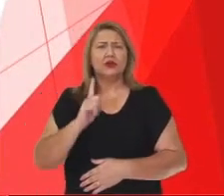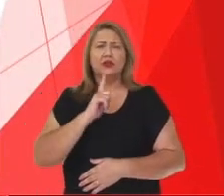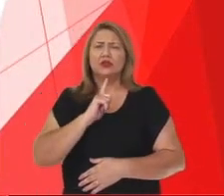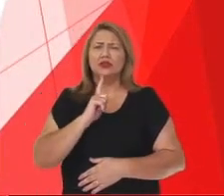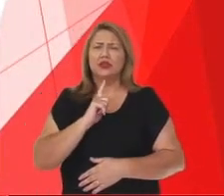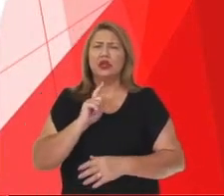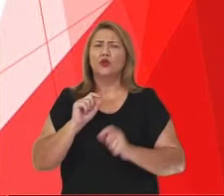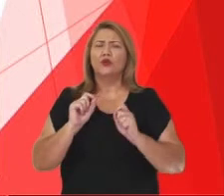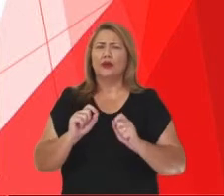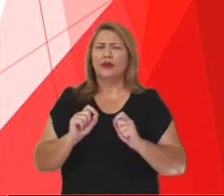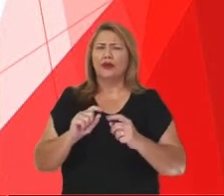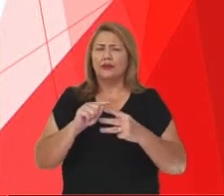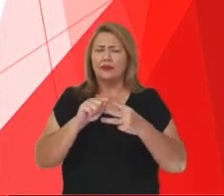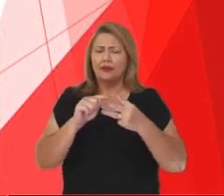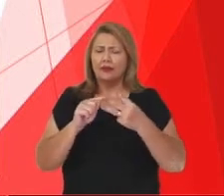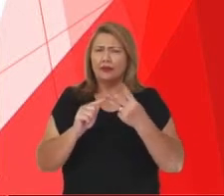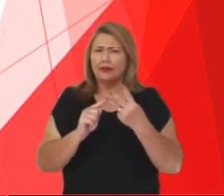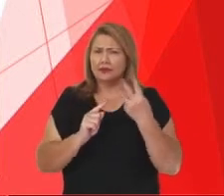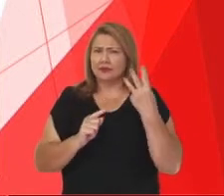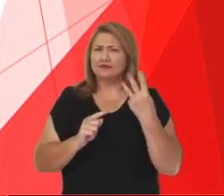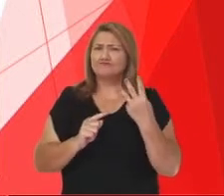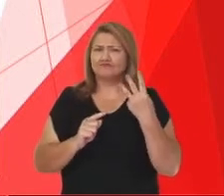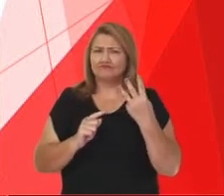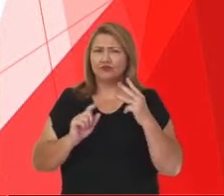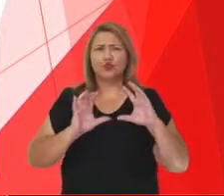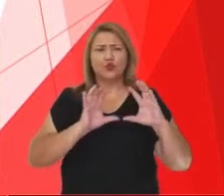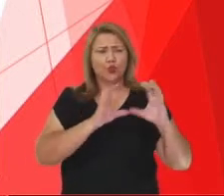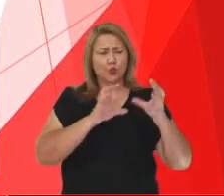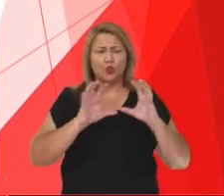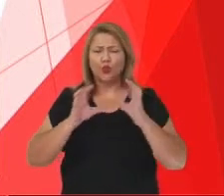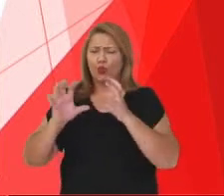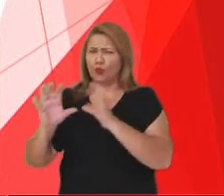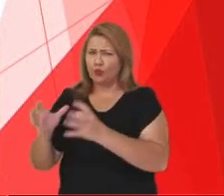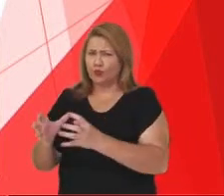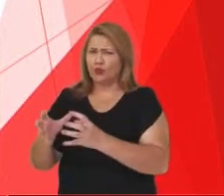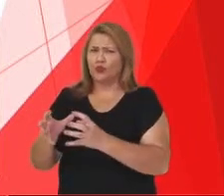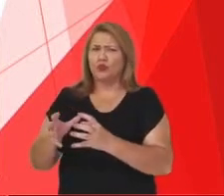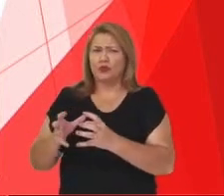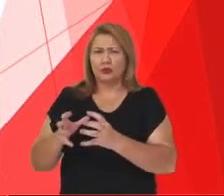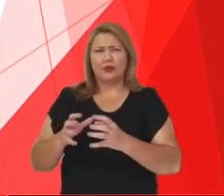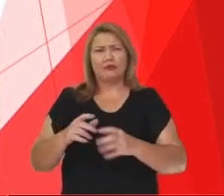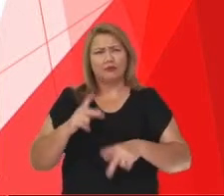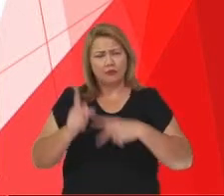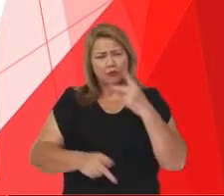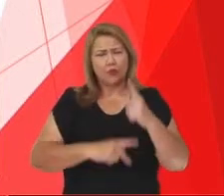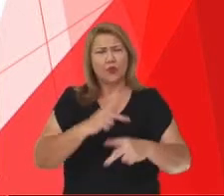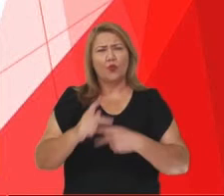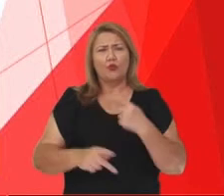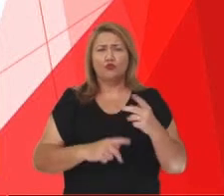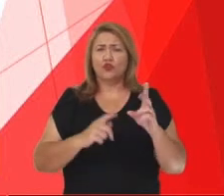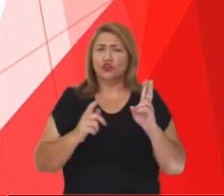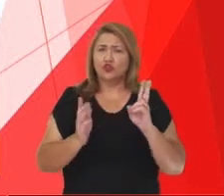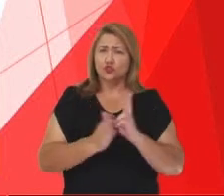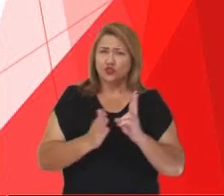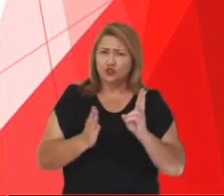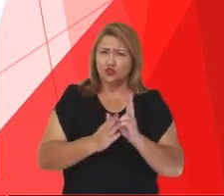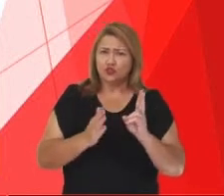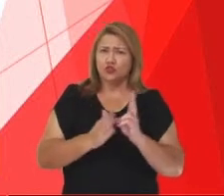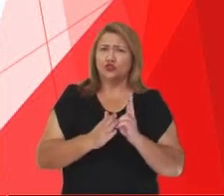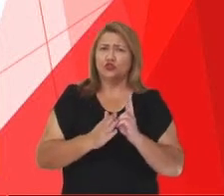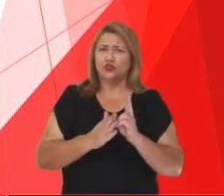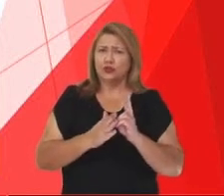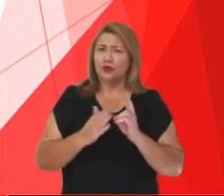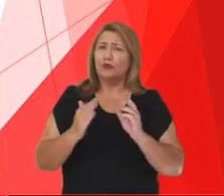através dessa tríade. Então nós temos aí 3 grupos formadores da nossa população. Os índios, que são os